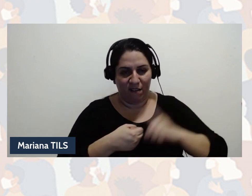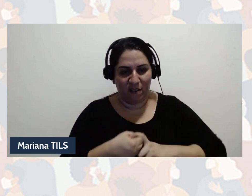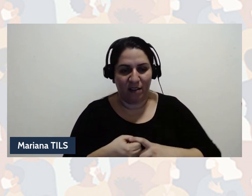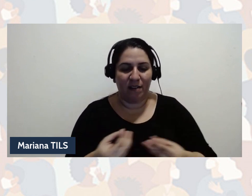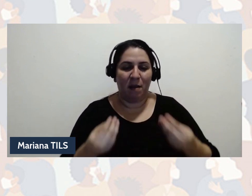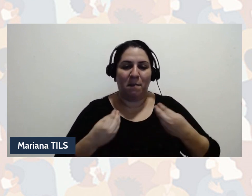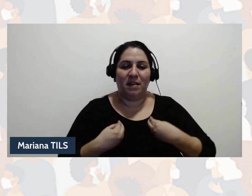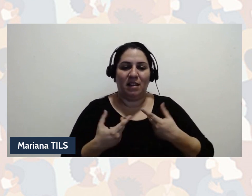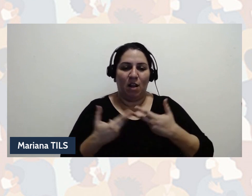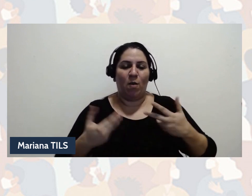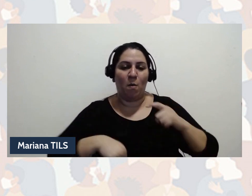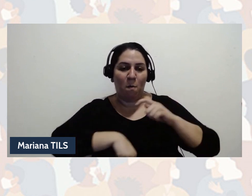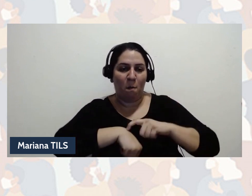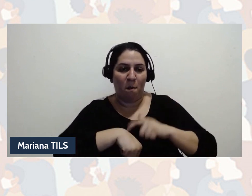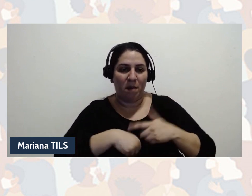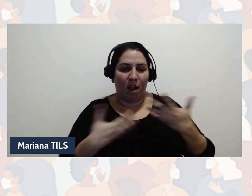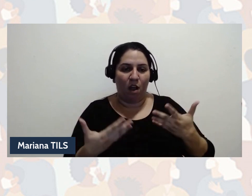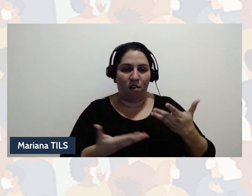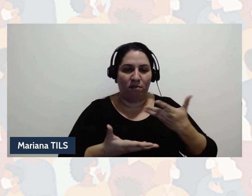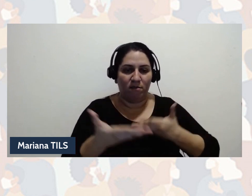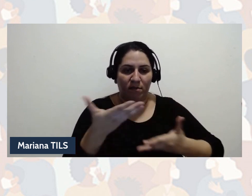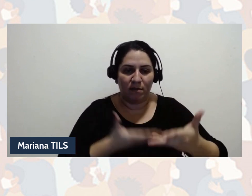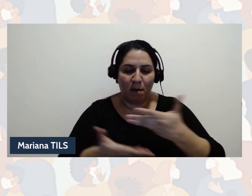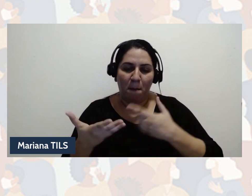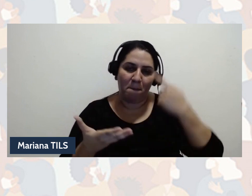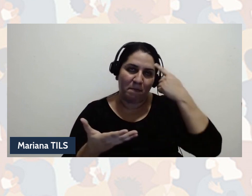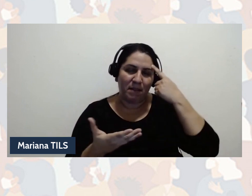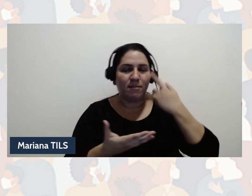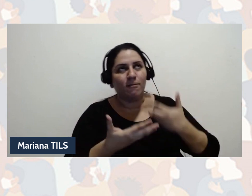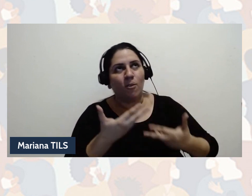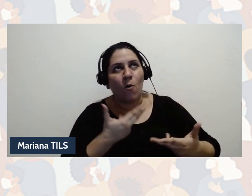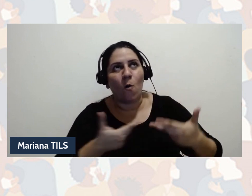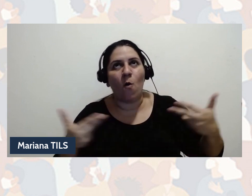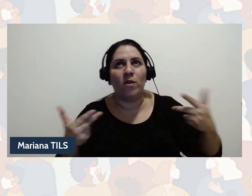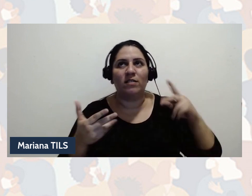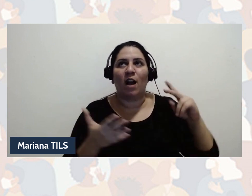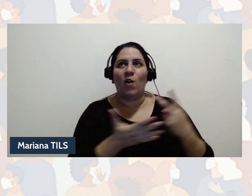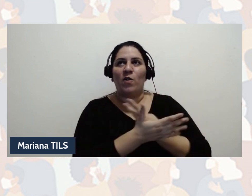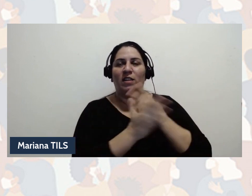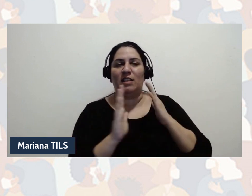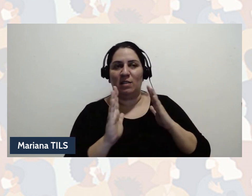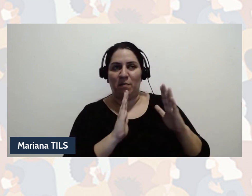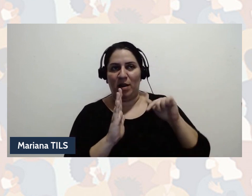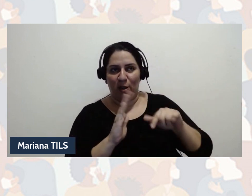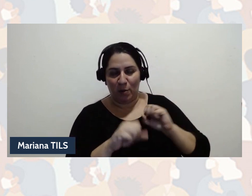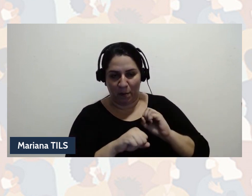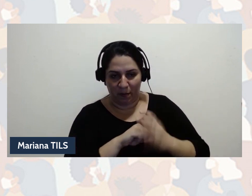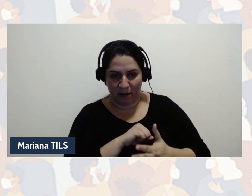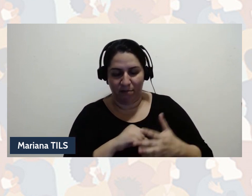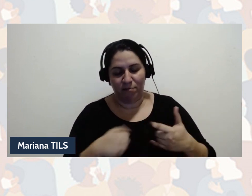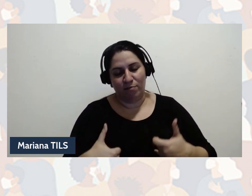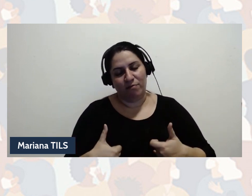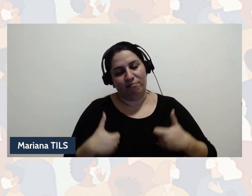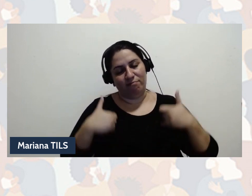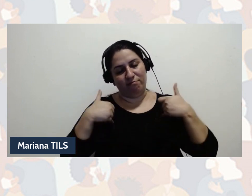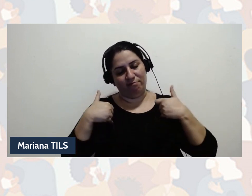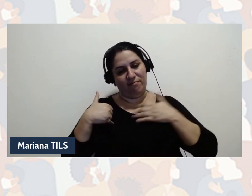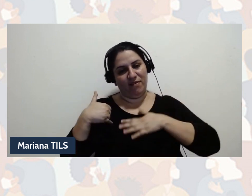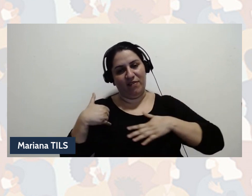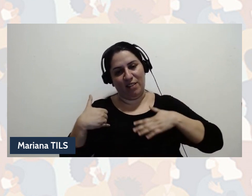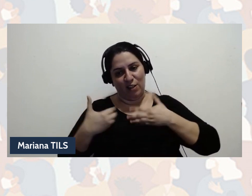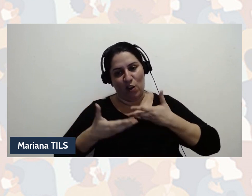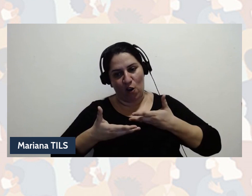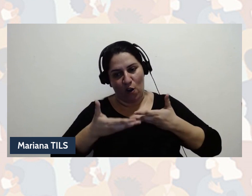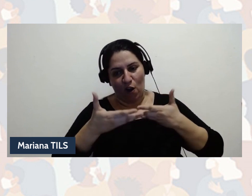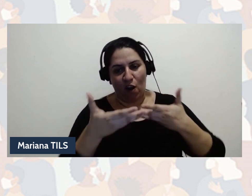proporcionar esse espaço, né, para a gente construir sentido sobre o que aconteceu. Estou muito honrada com o